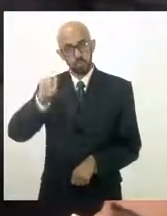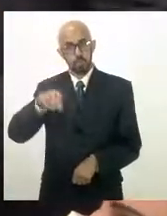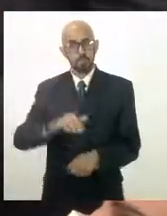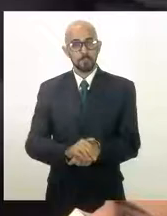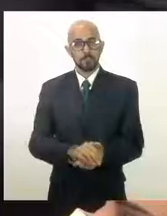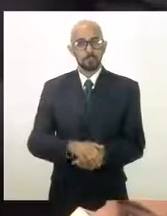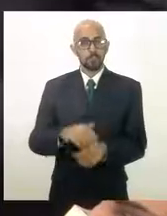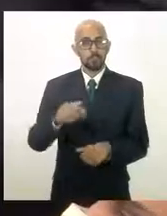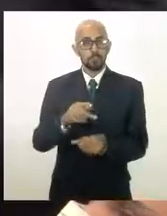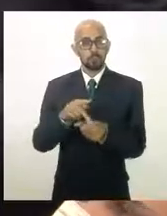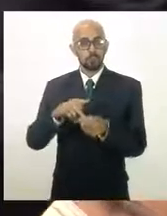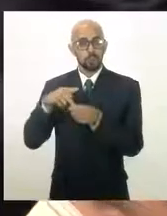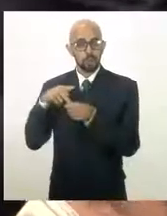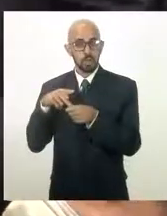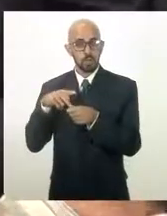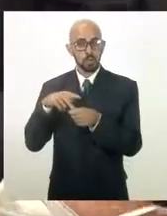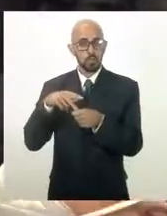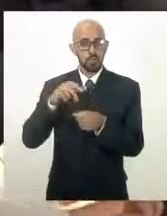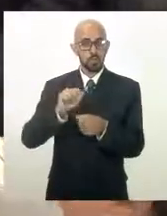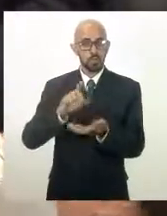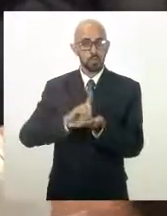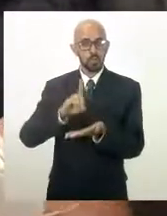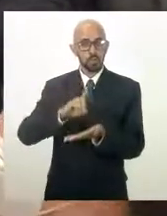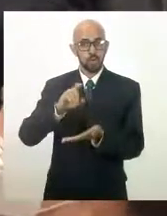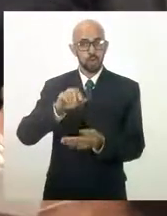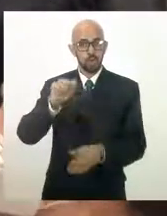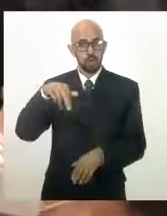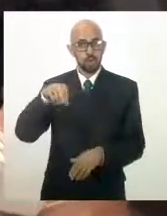Harriman, nosso Jânio também,